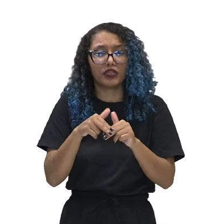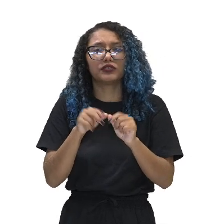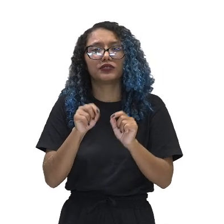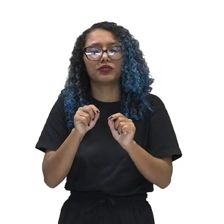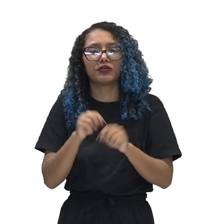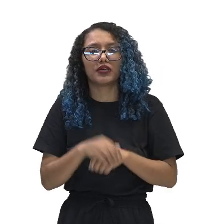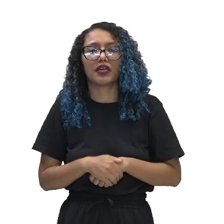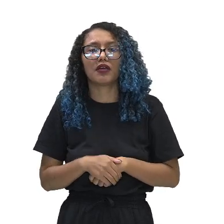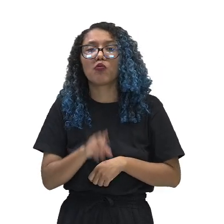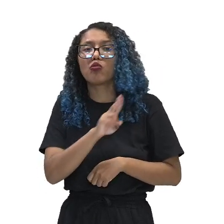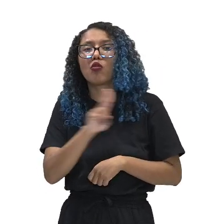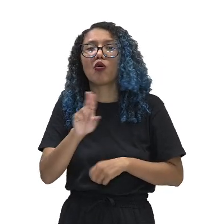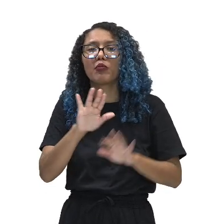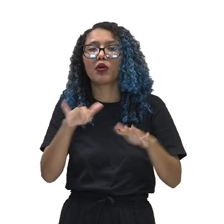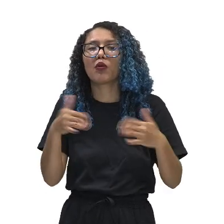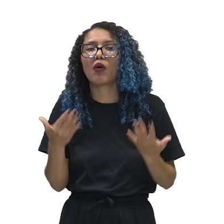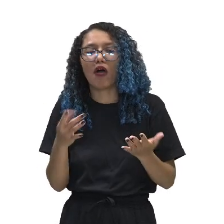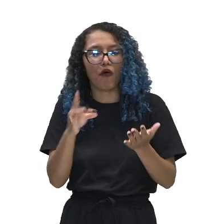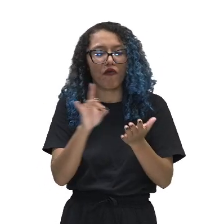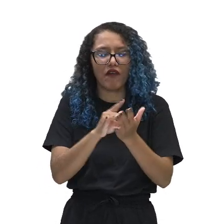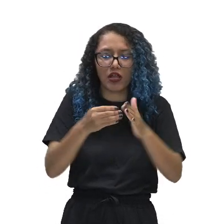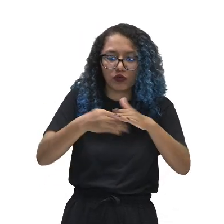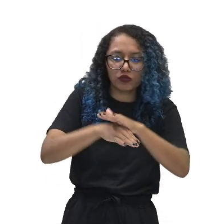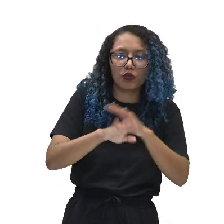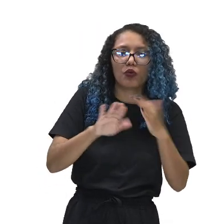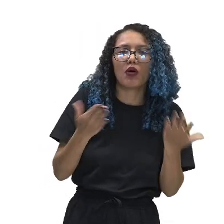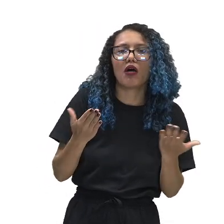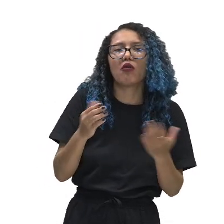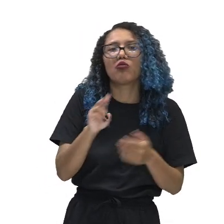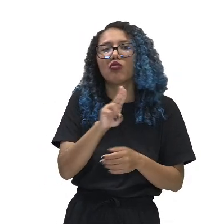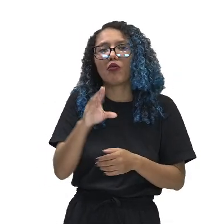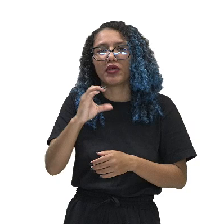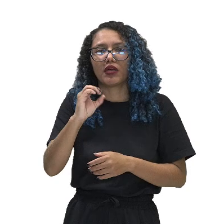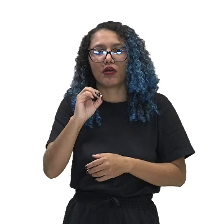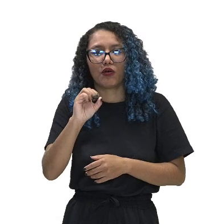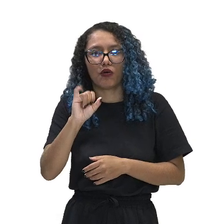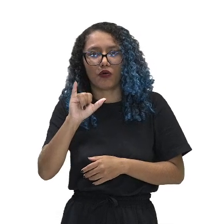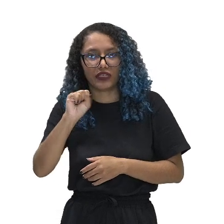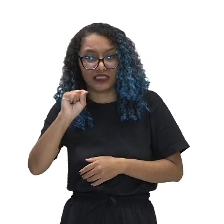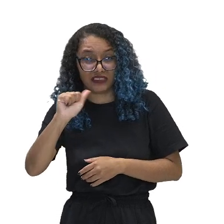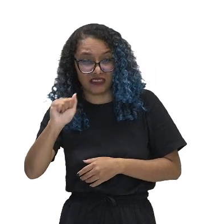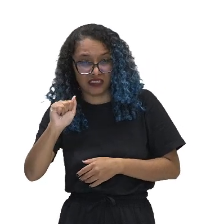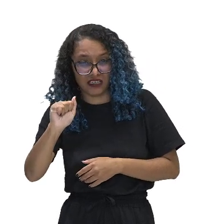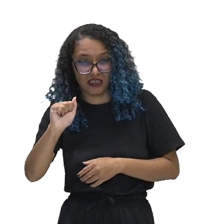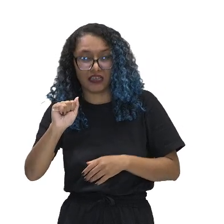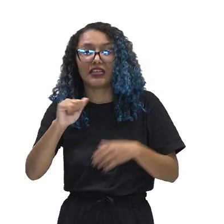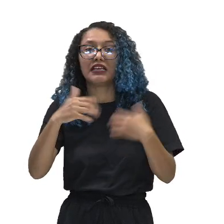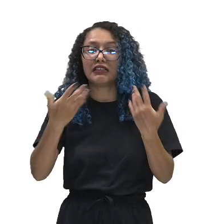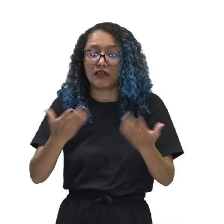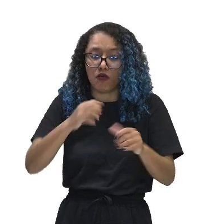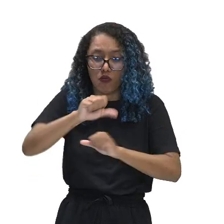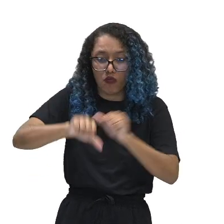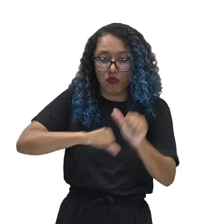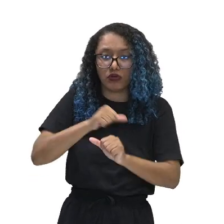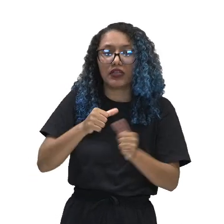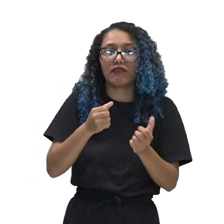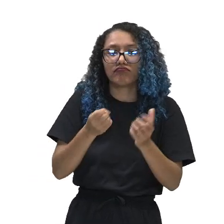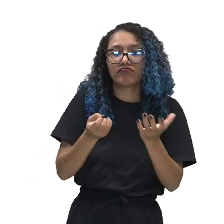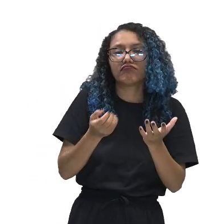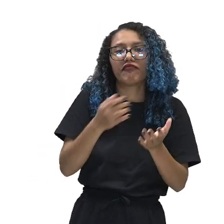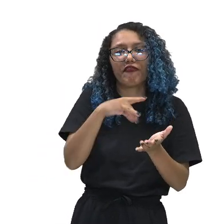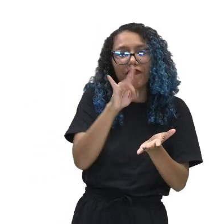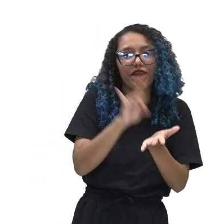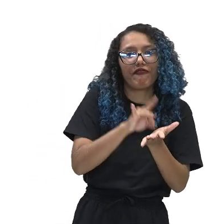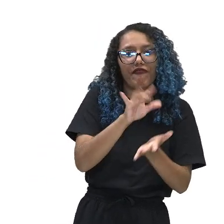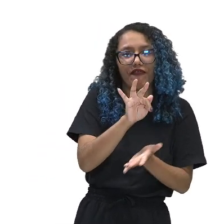este seu hábito, esse seu costume, e isso vai se transformar num fato social. Para Durkheim,